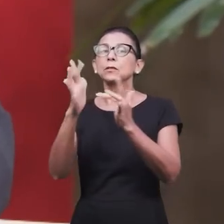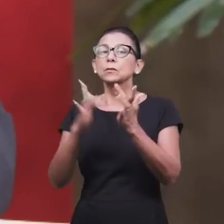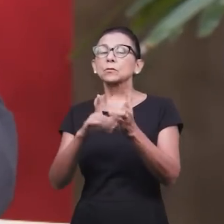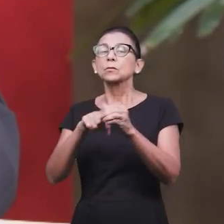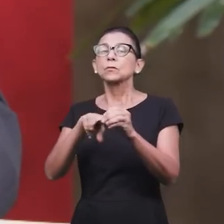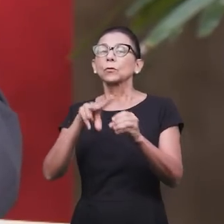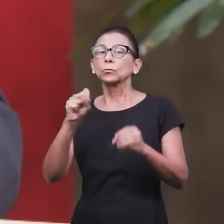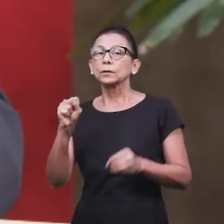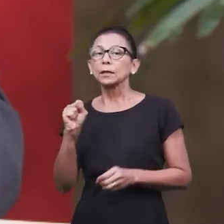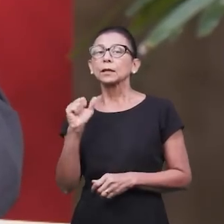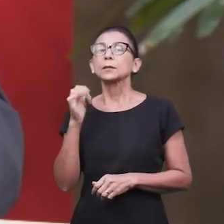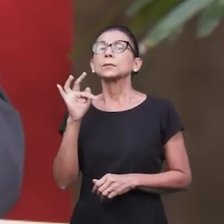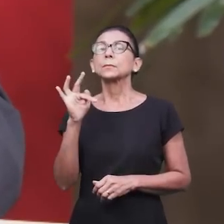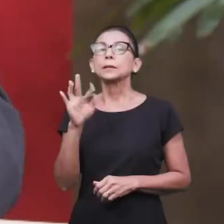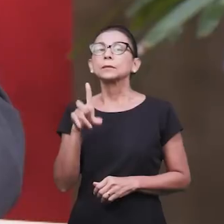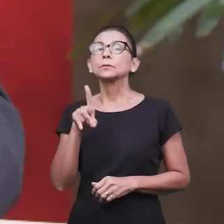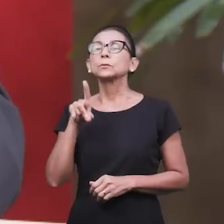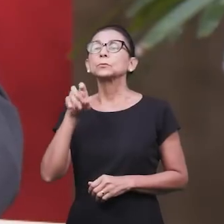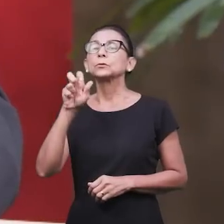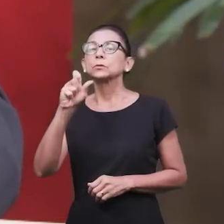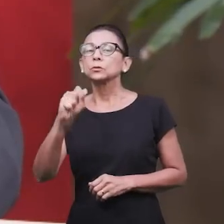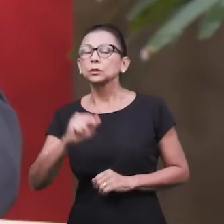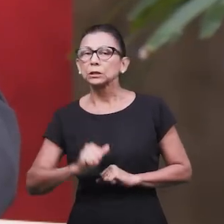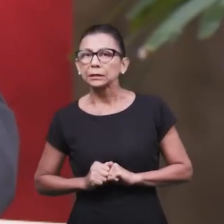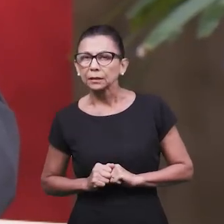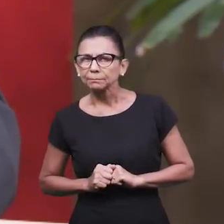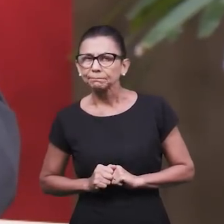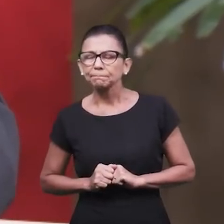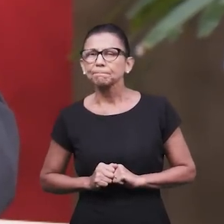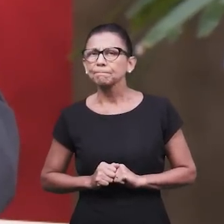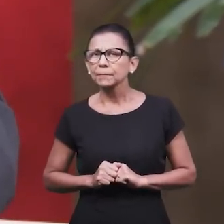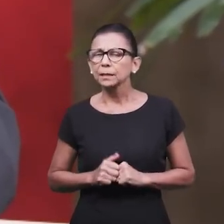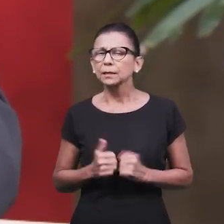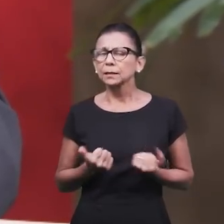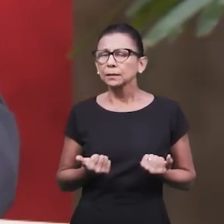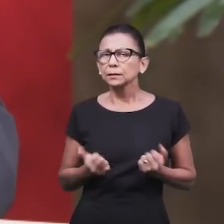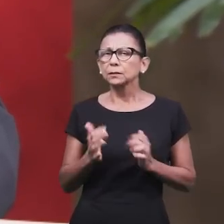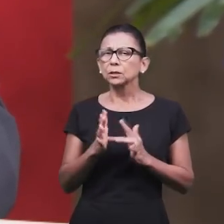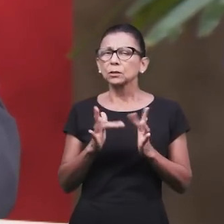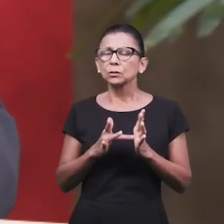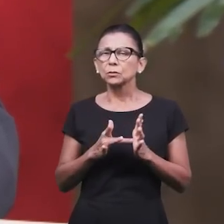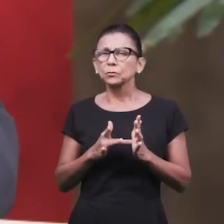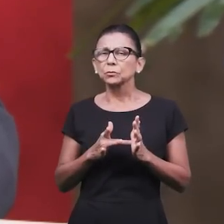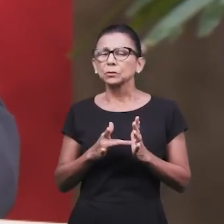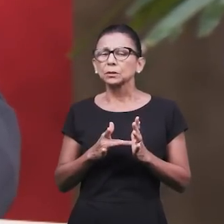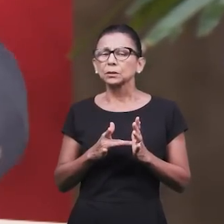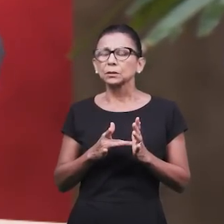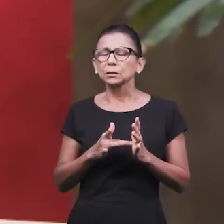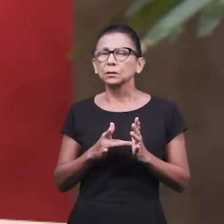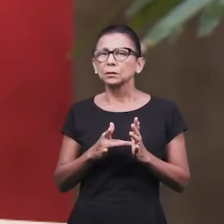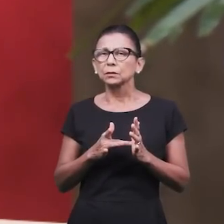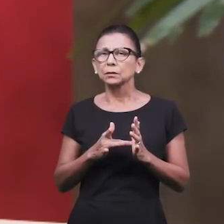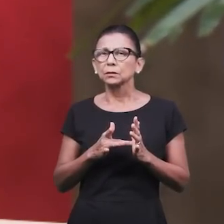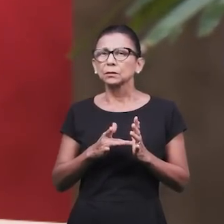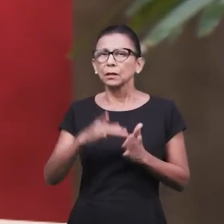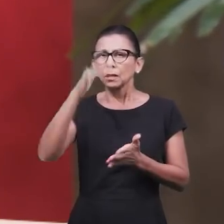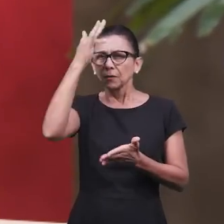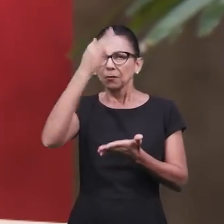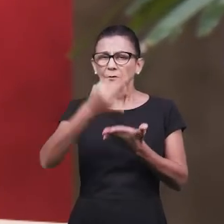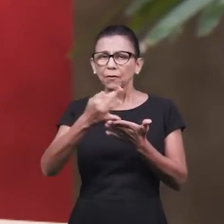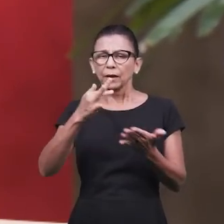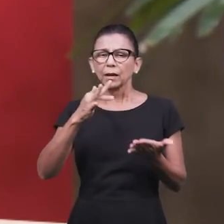voltar, né, a profecia aí diz o seguinte, porventura achará fé na terra. Que fé é essa?